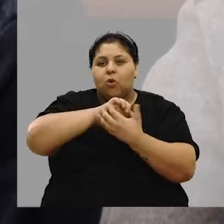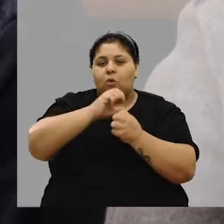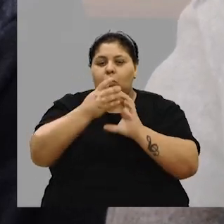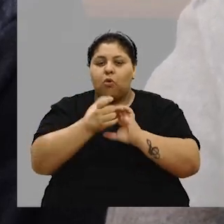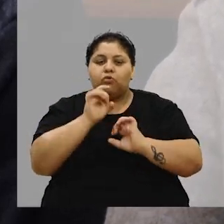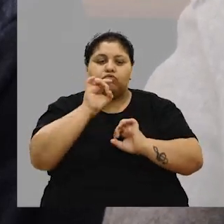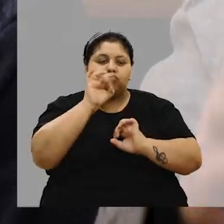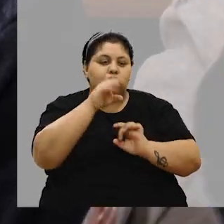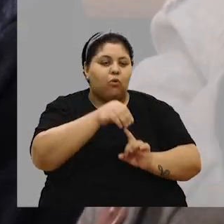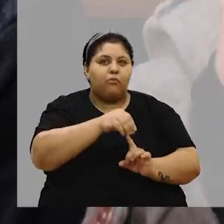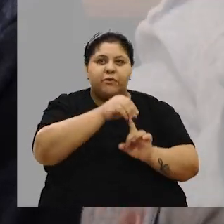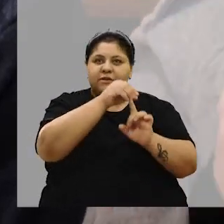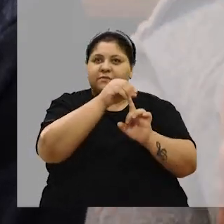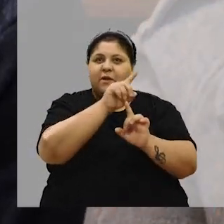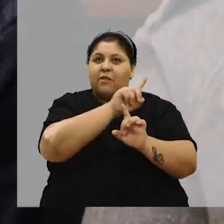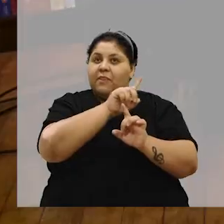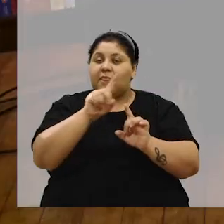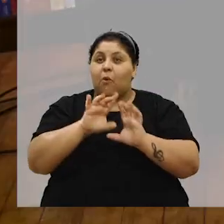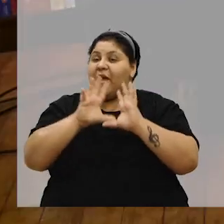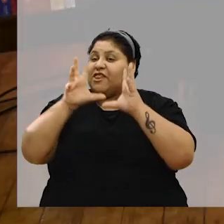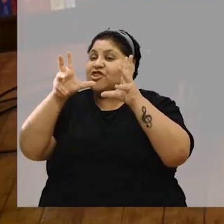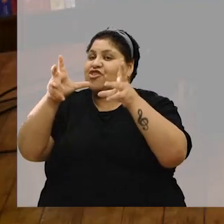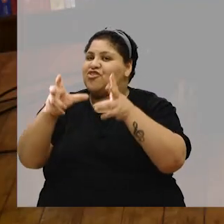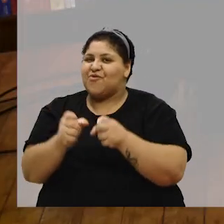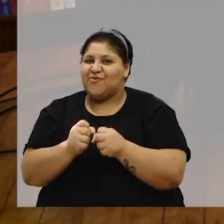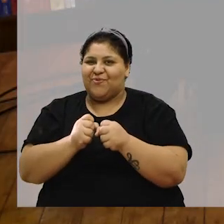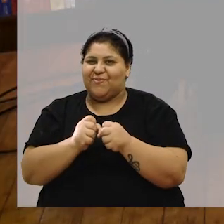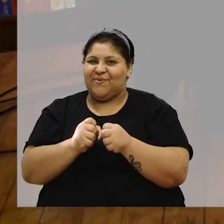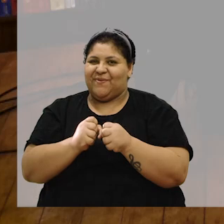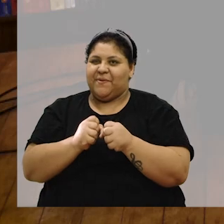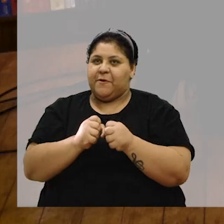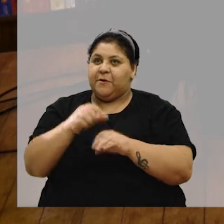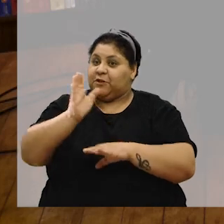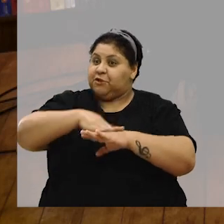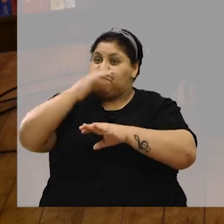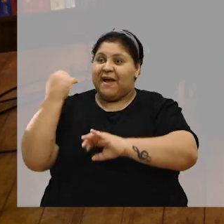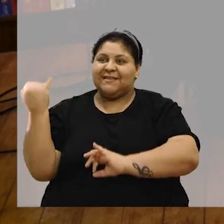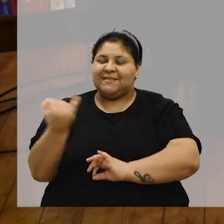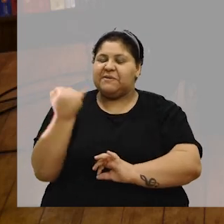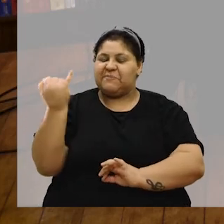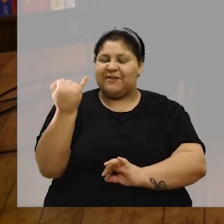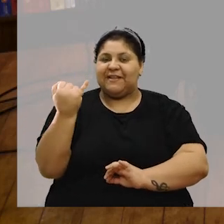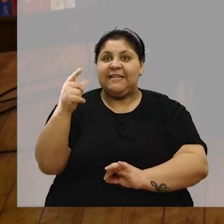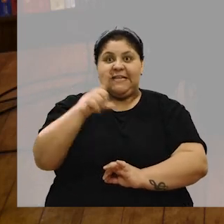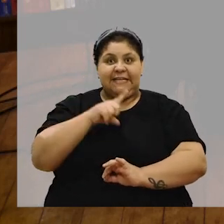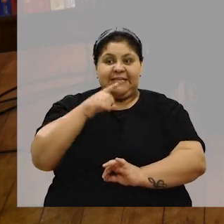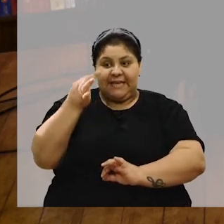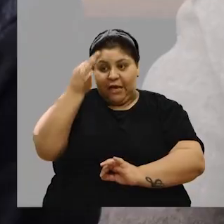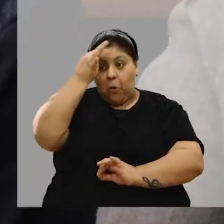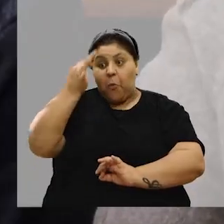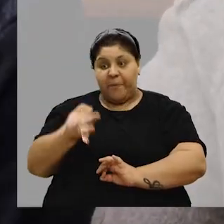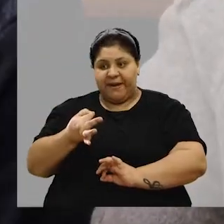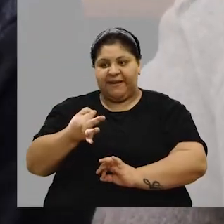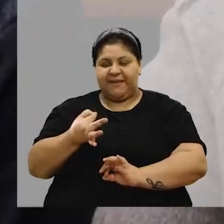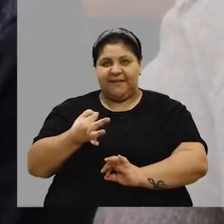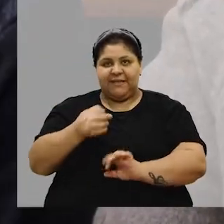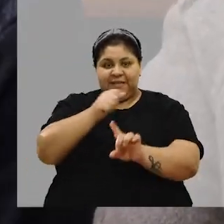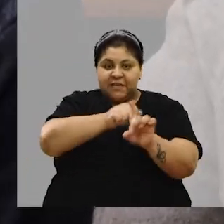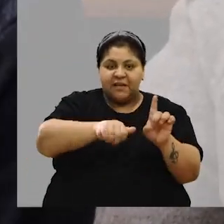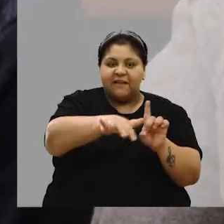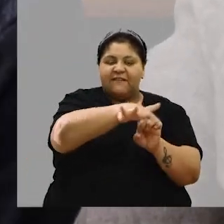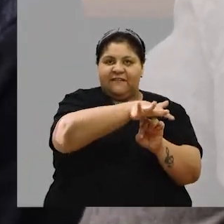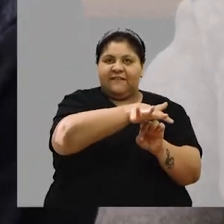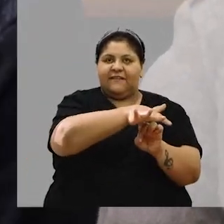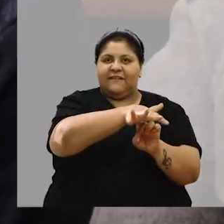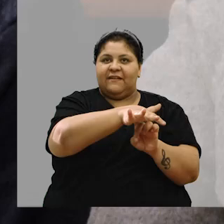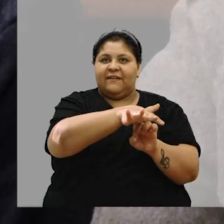a arte é só a cereja do bolo, não é o próprio bolo, e é o fermento do bolo. Né? Então, a gente tem que ter essa